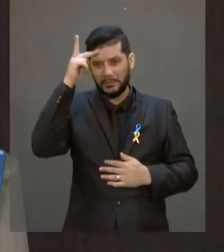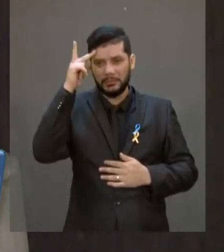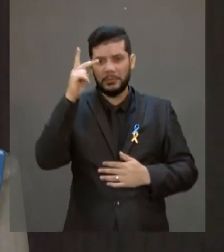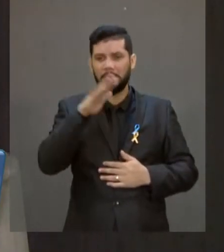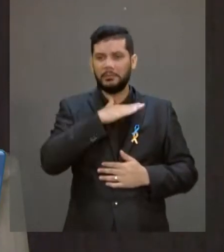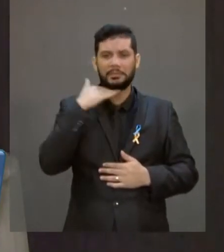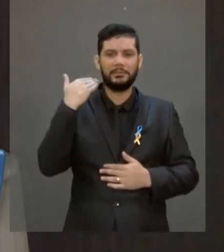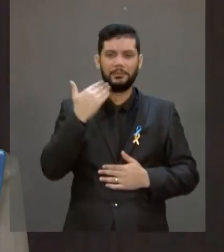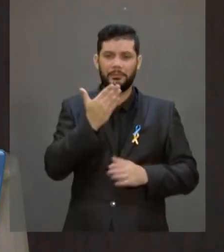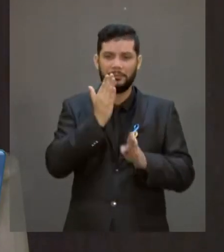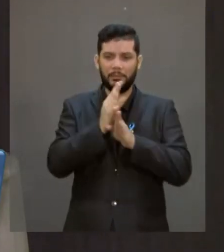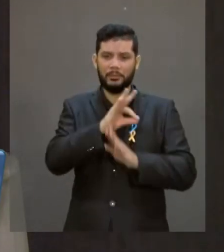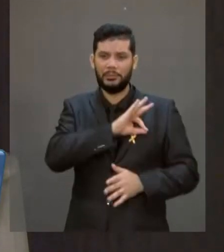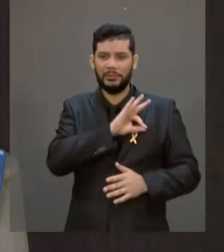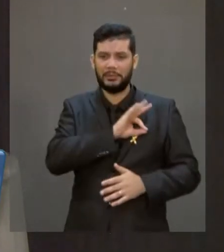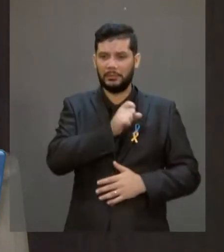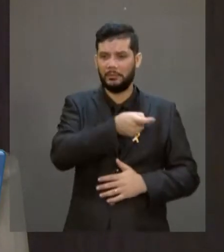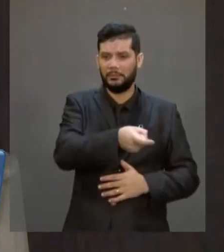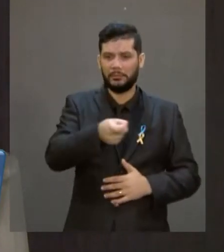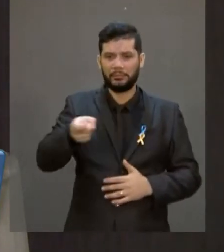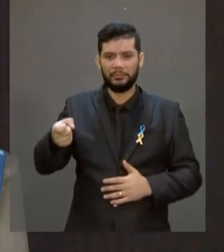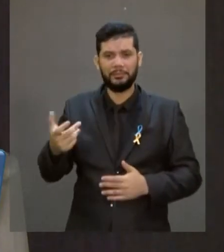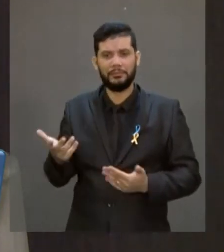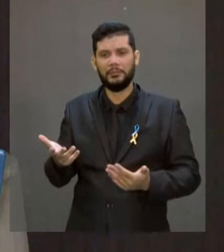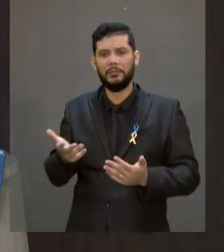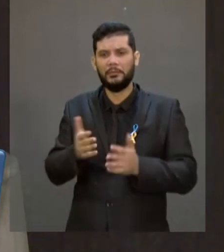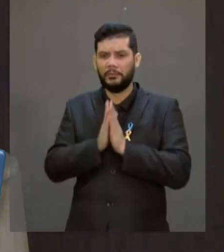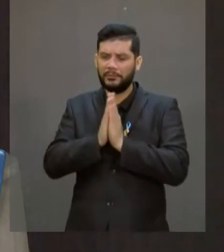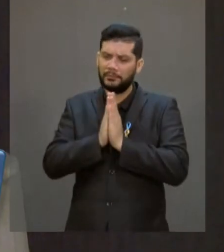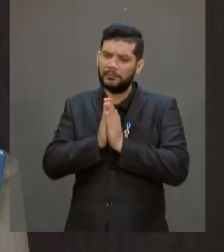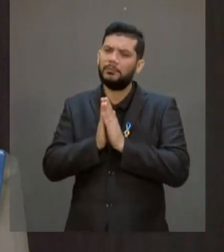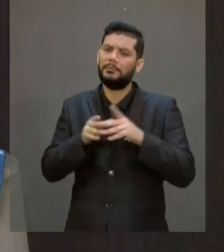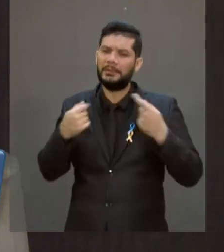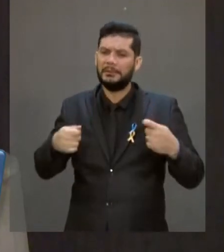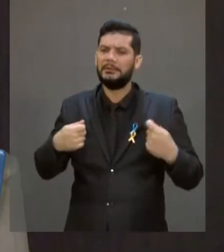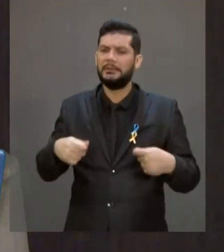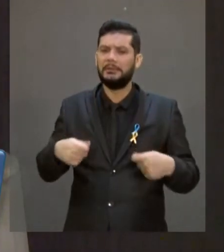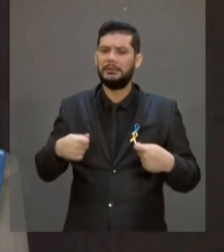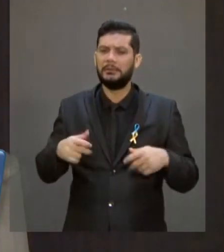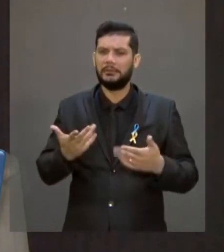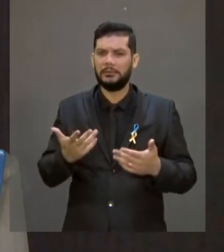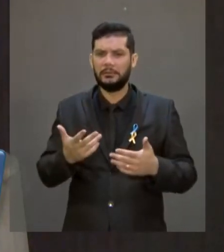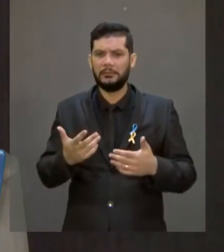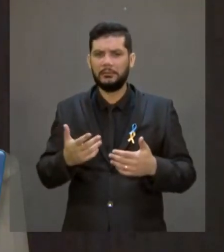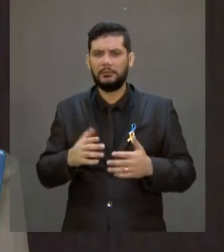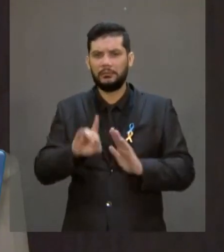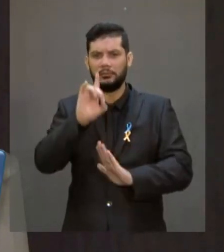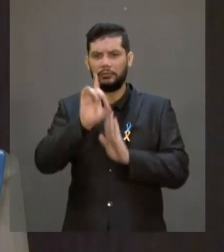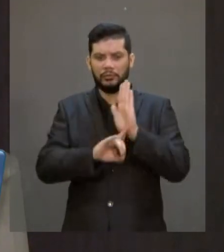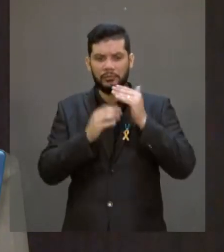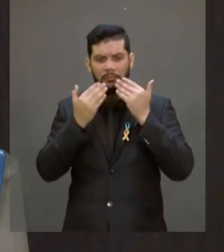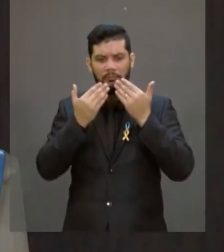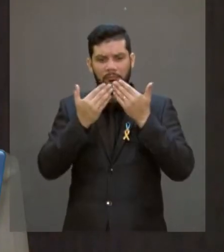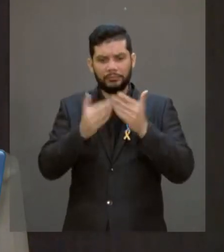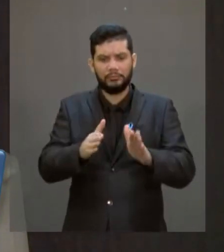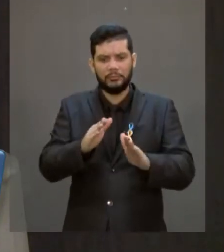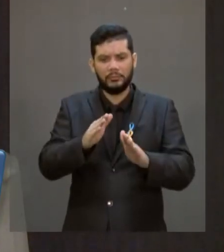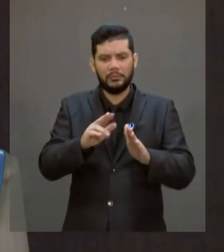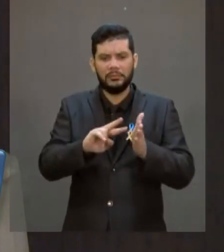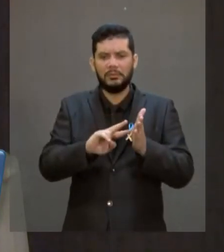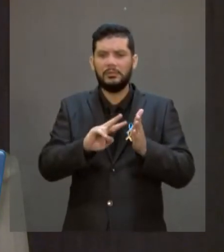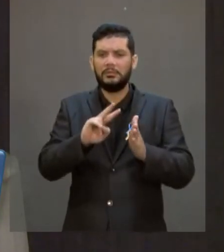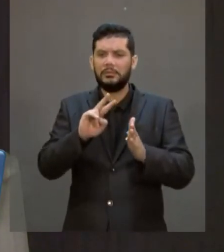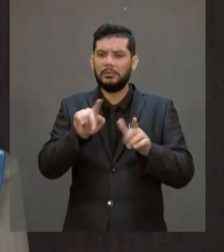mães, exercite a humanidade, a altivez do direito de reparação com um pedido de desculpas, mas,